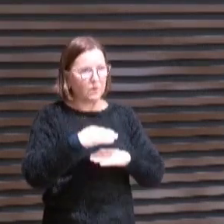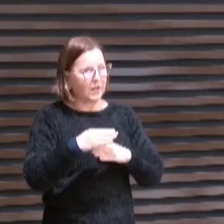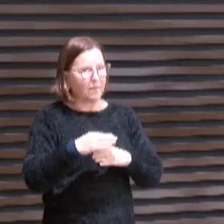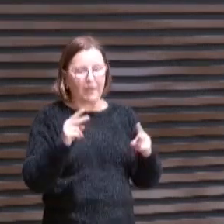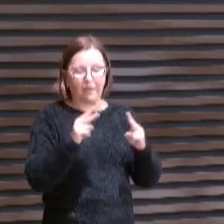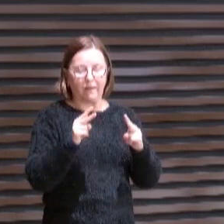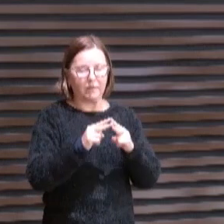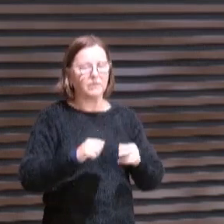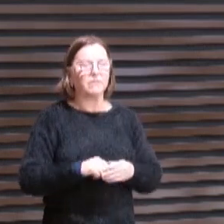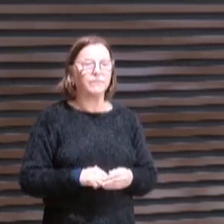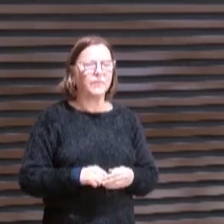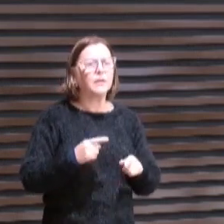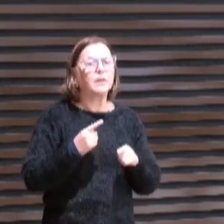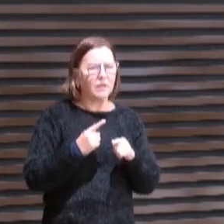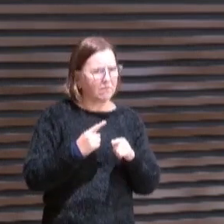Por quê?